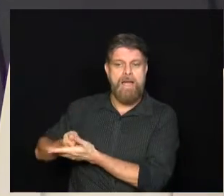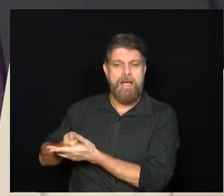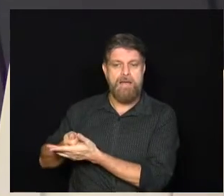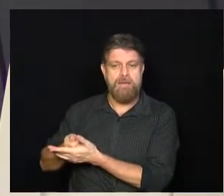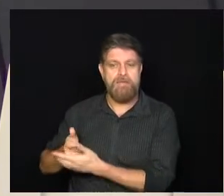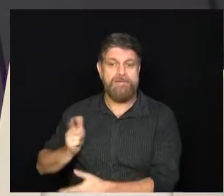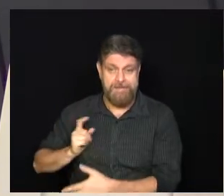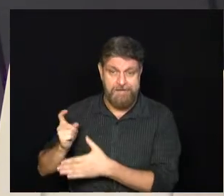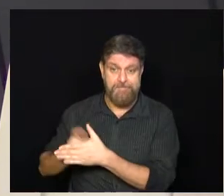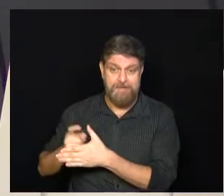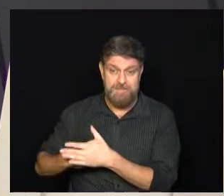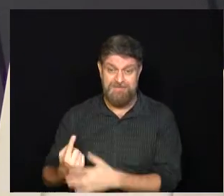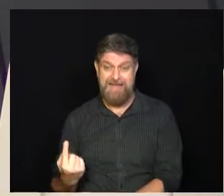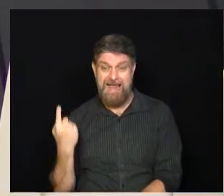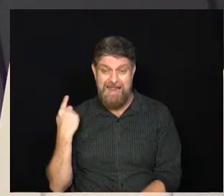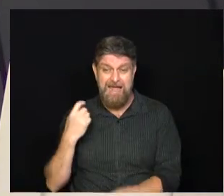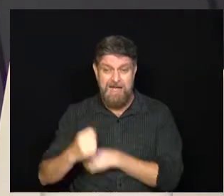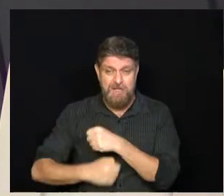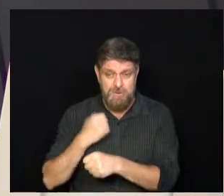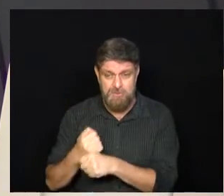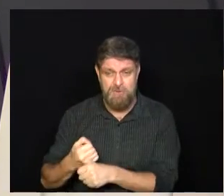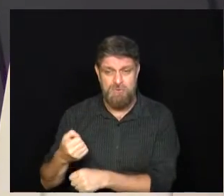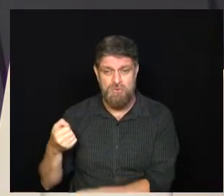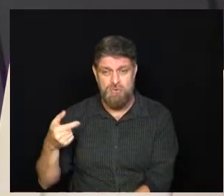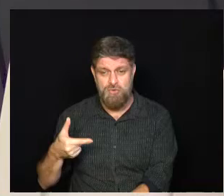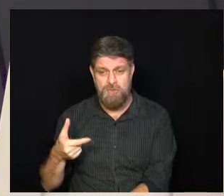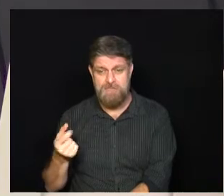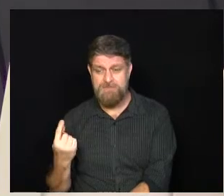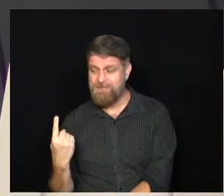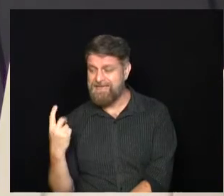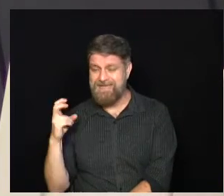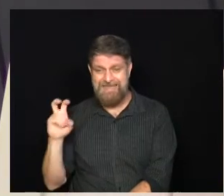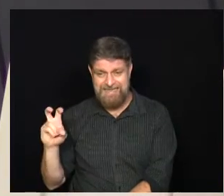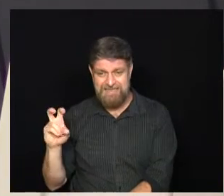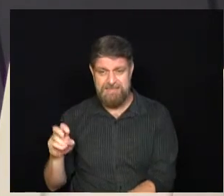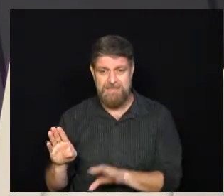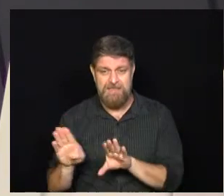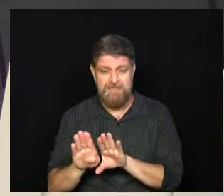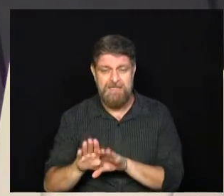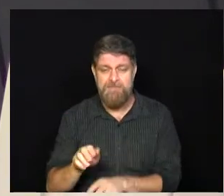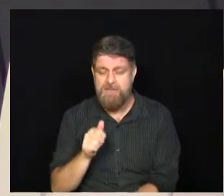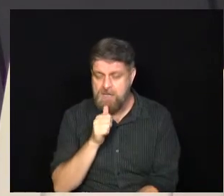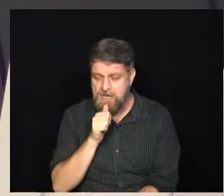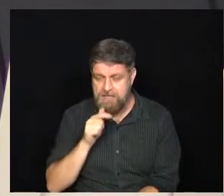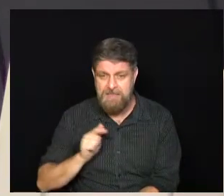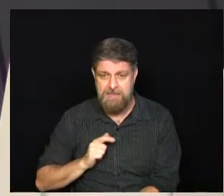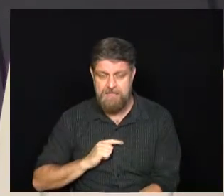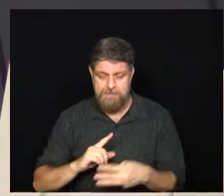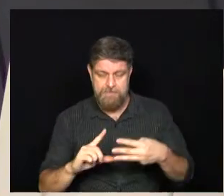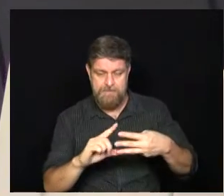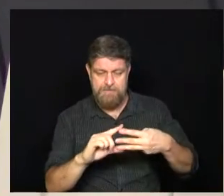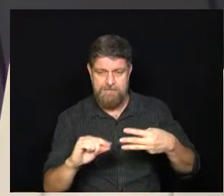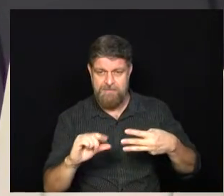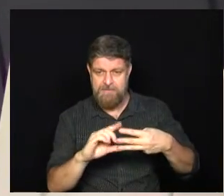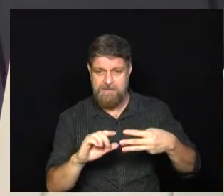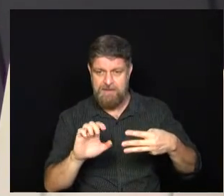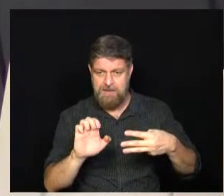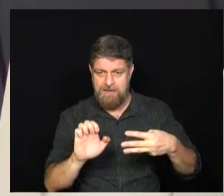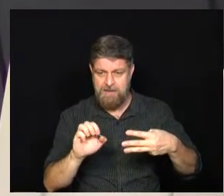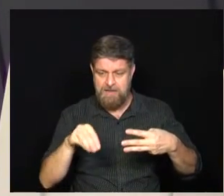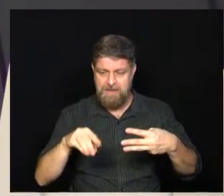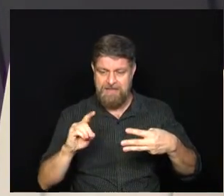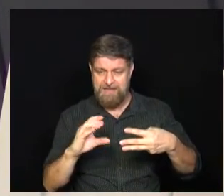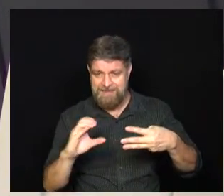aí esses fornecedores. E também tem um saldo a pagar para a INDEC, que a